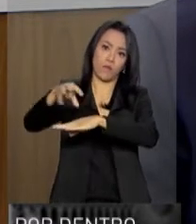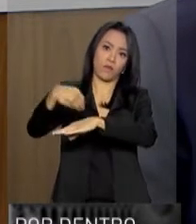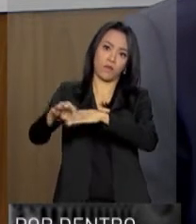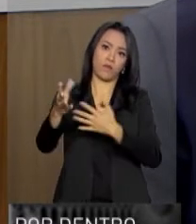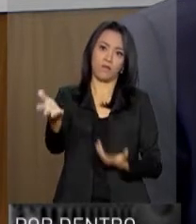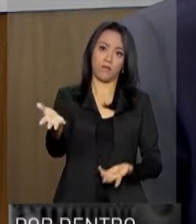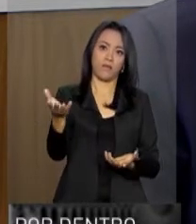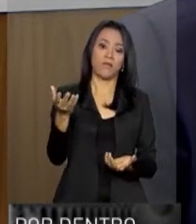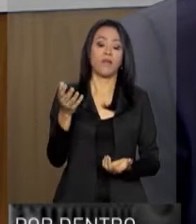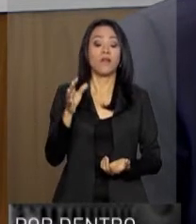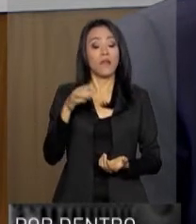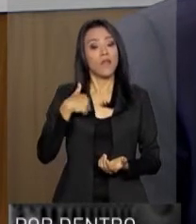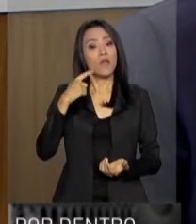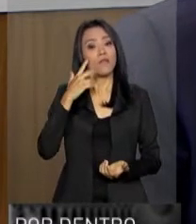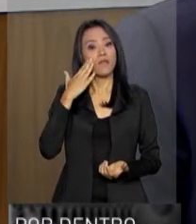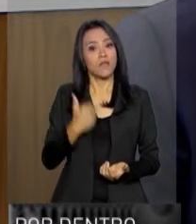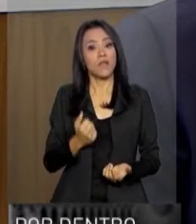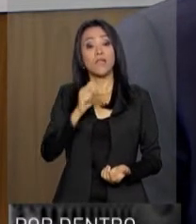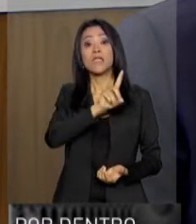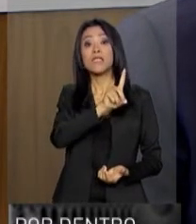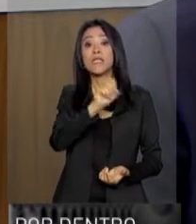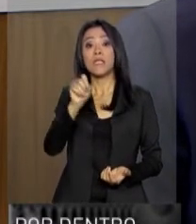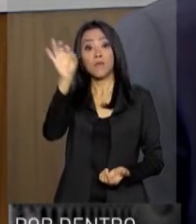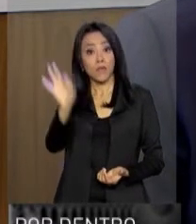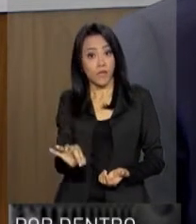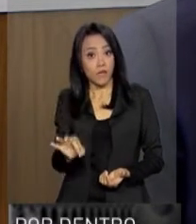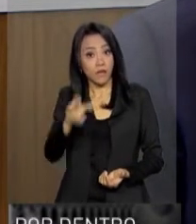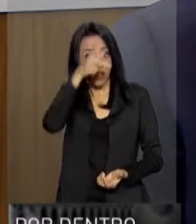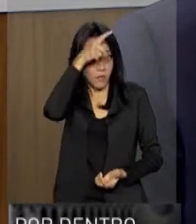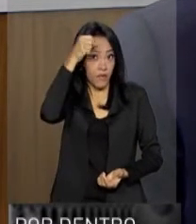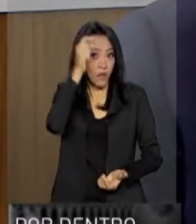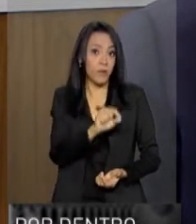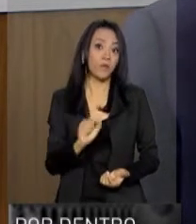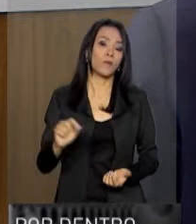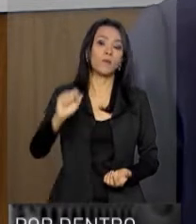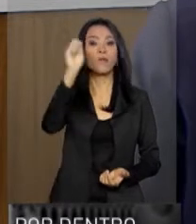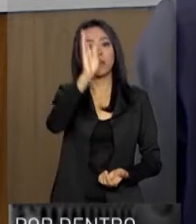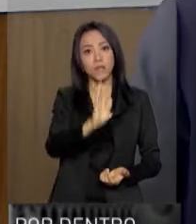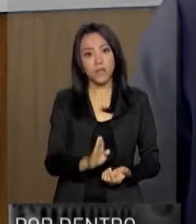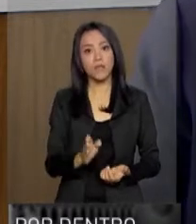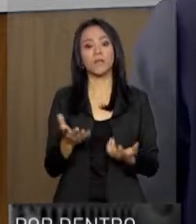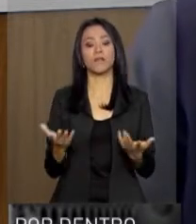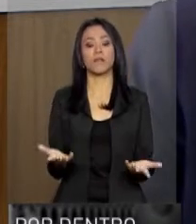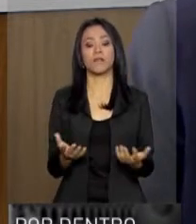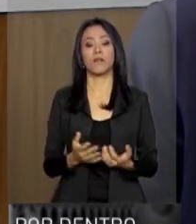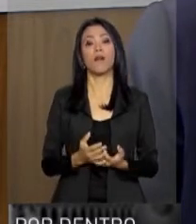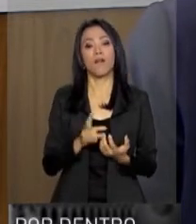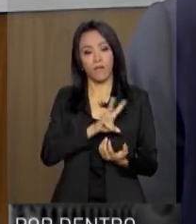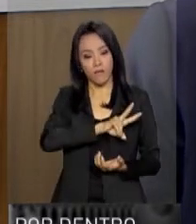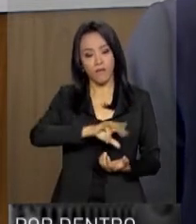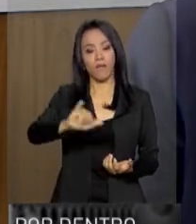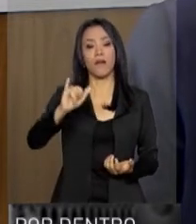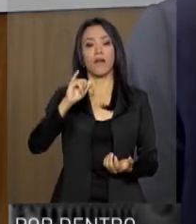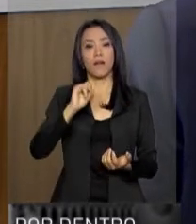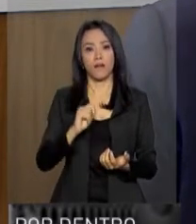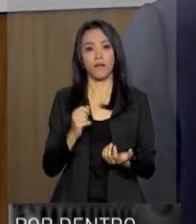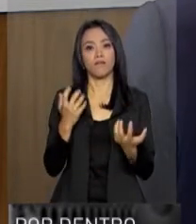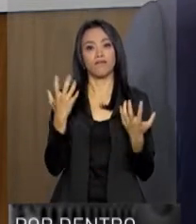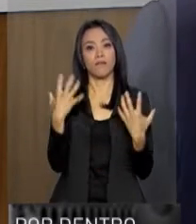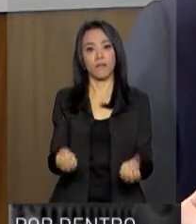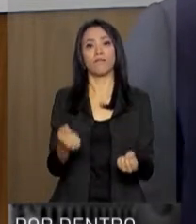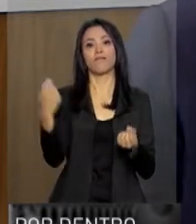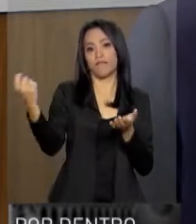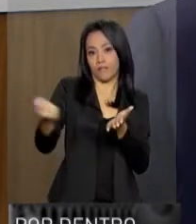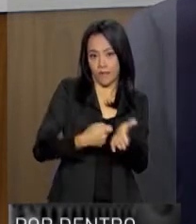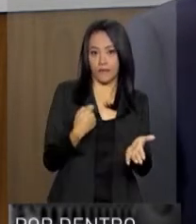eu tenho certeza que 100% das prefeituras brasileiras que representam a cidade drama farão a sua adesão